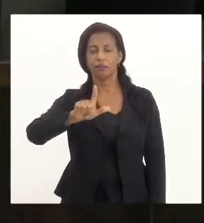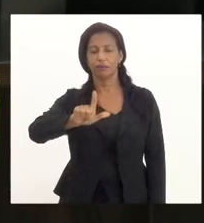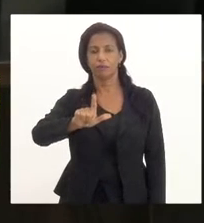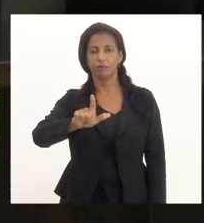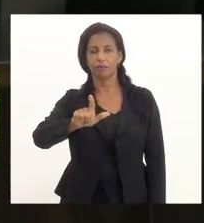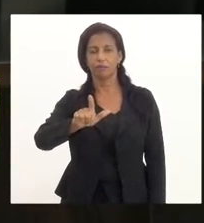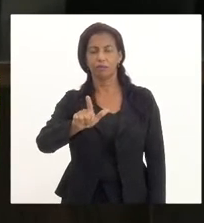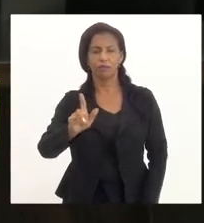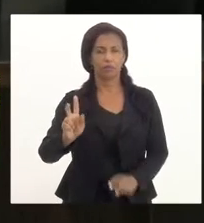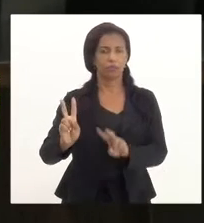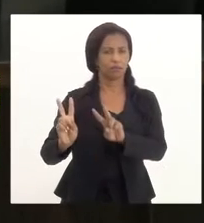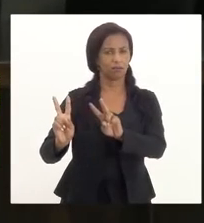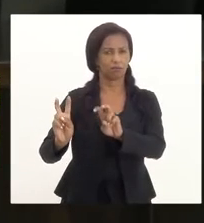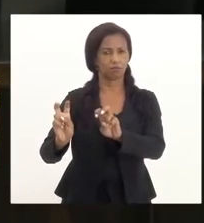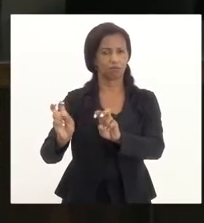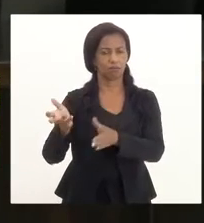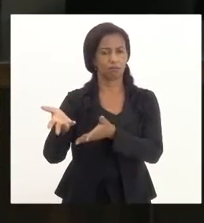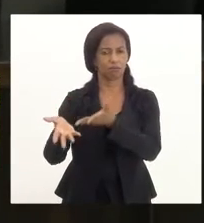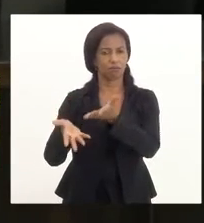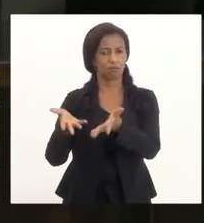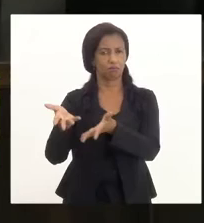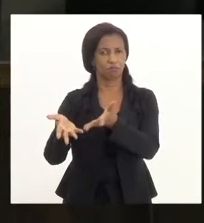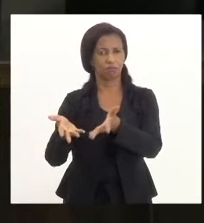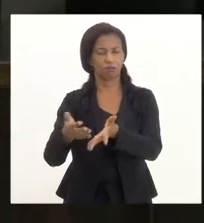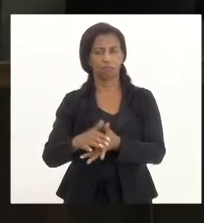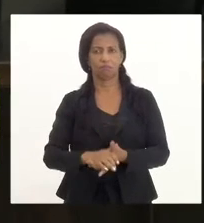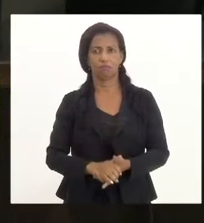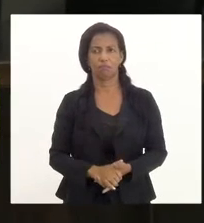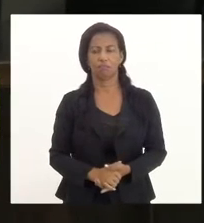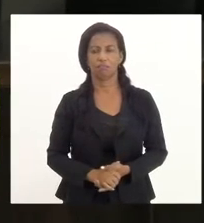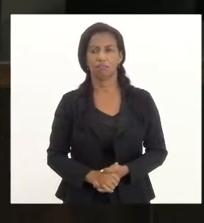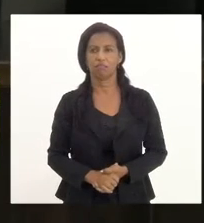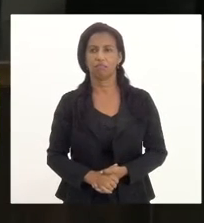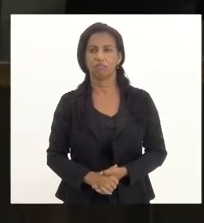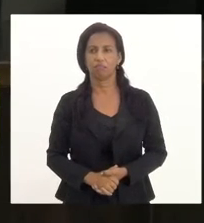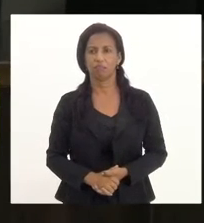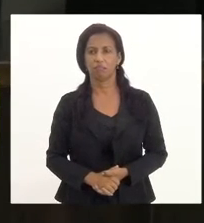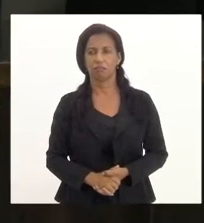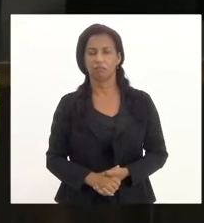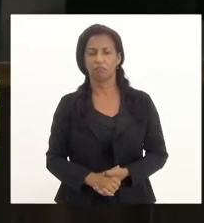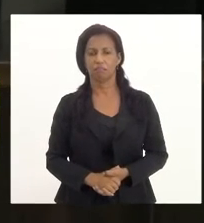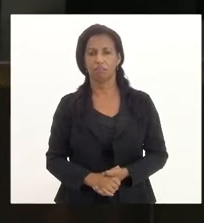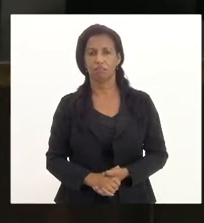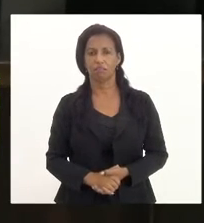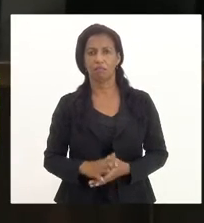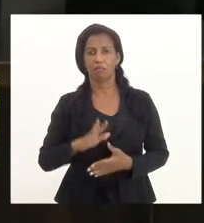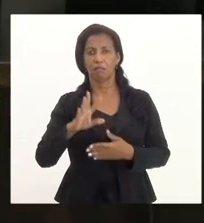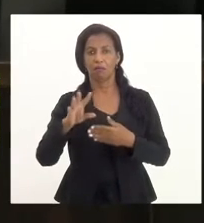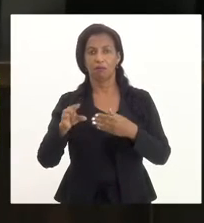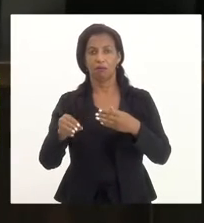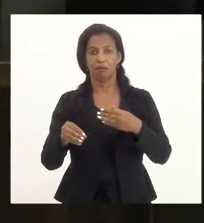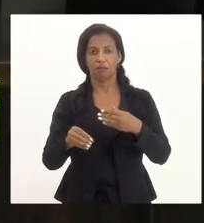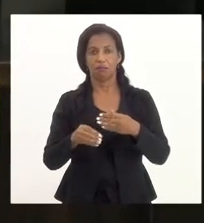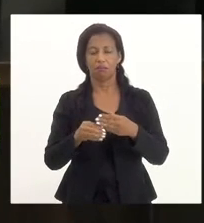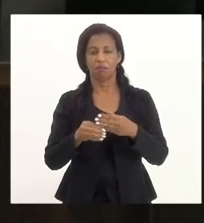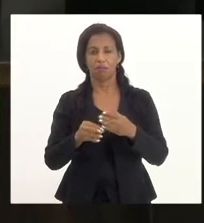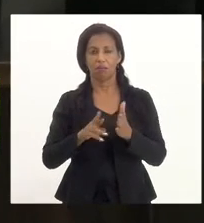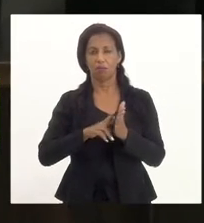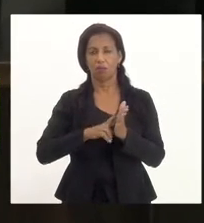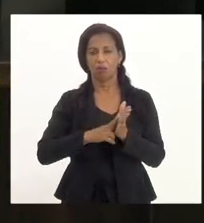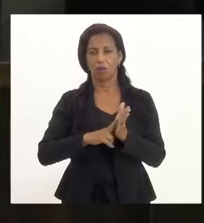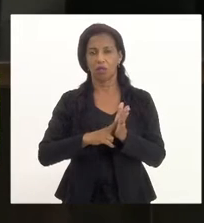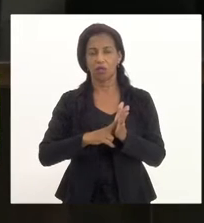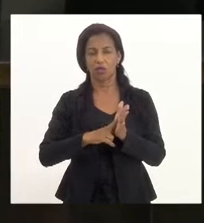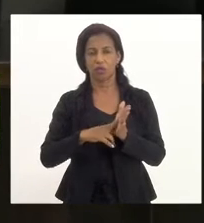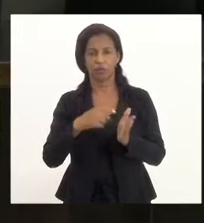que trata e da adesão ao regime de